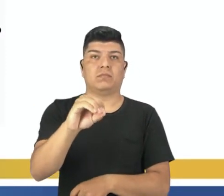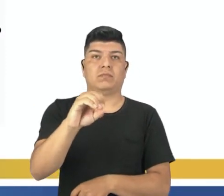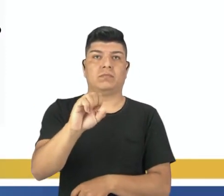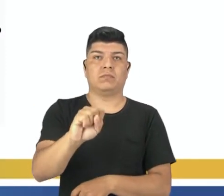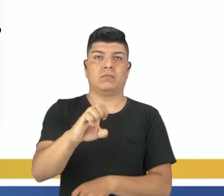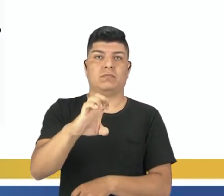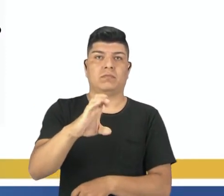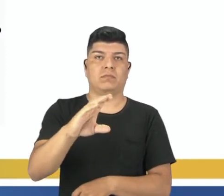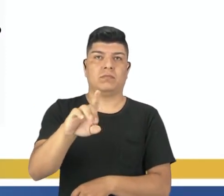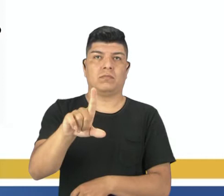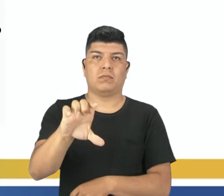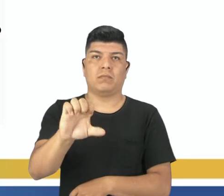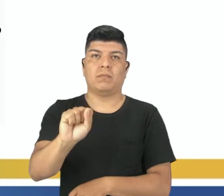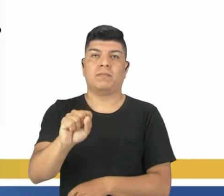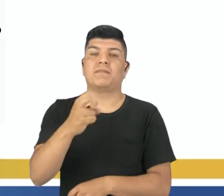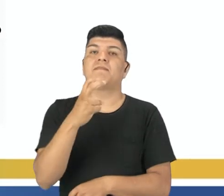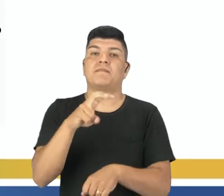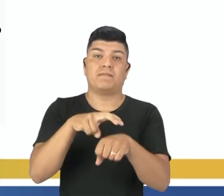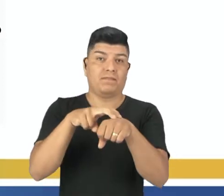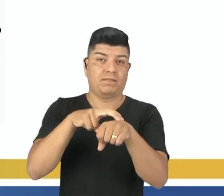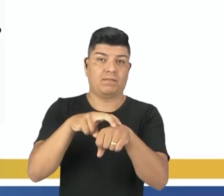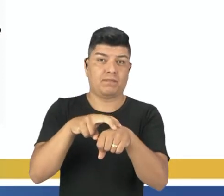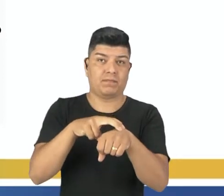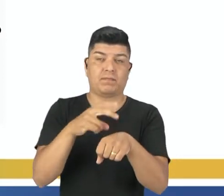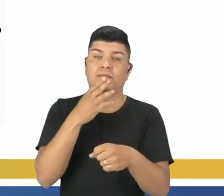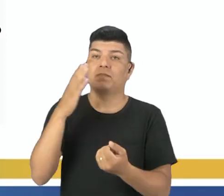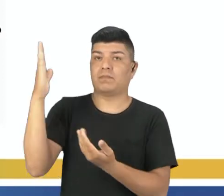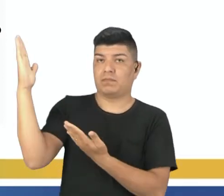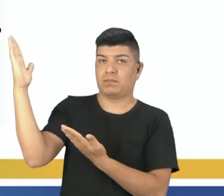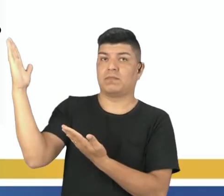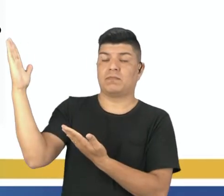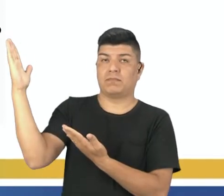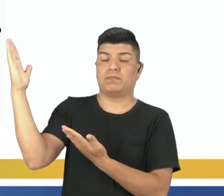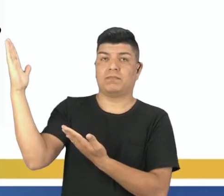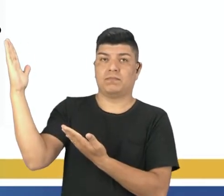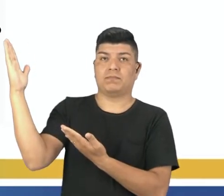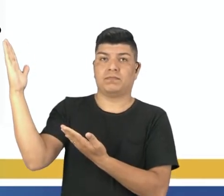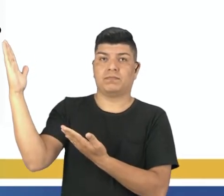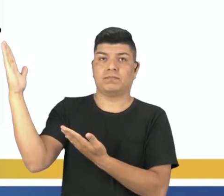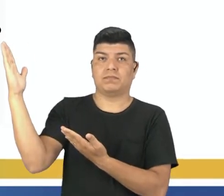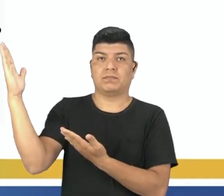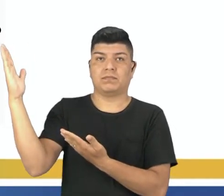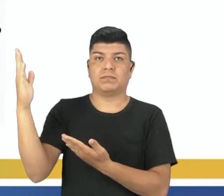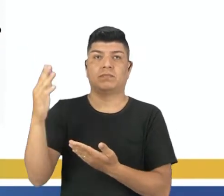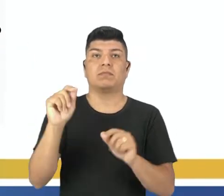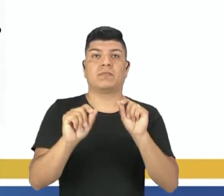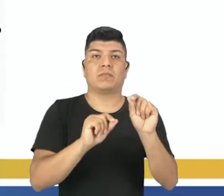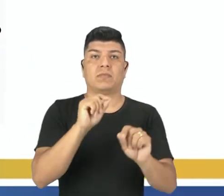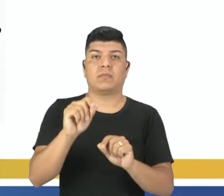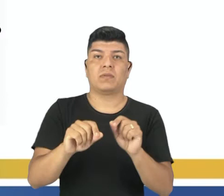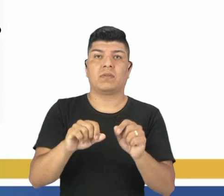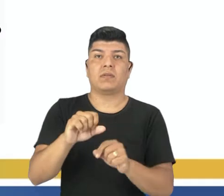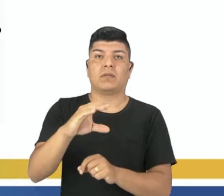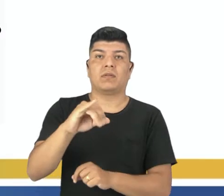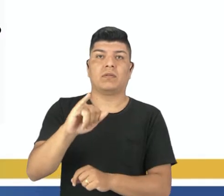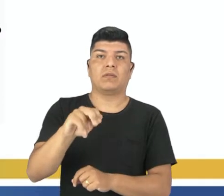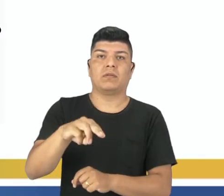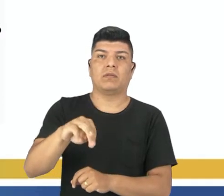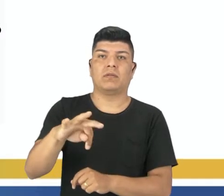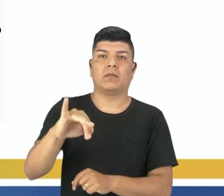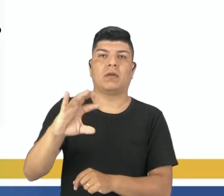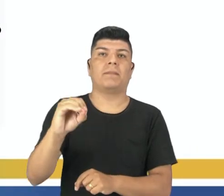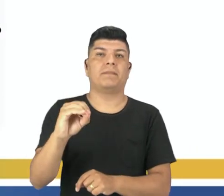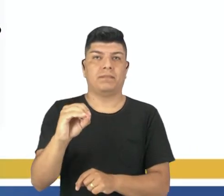o trapézio isósceles em vez de aí como exemplo ele é também chamado de trapézio simétrico e